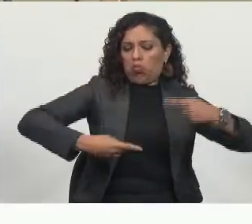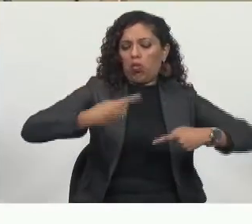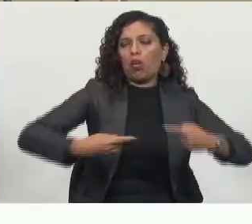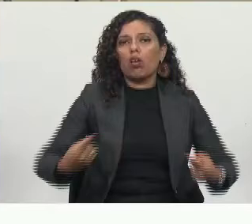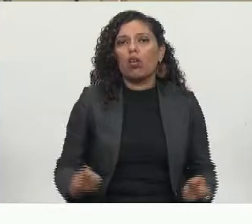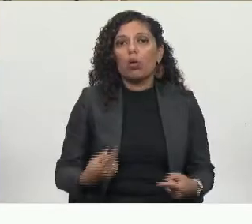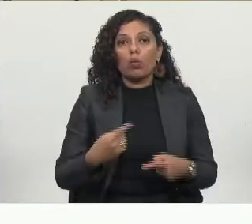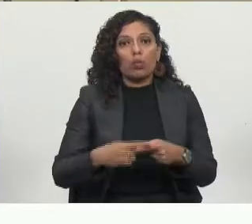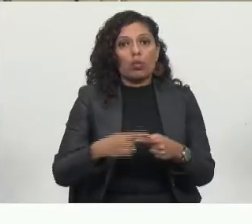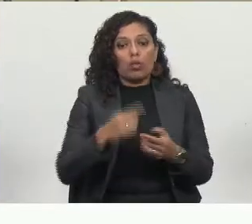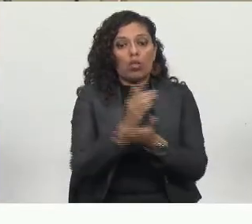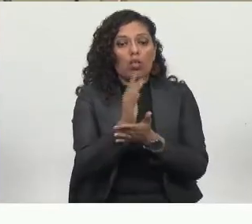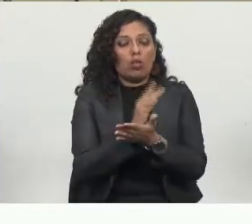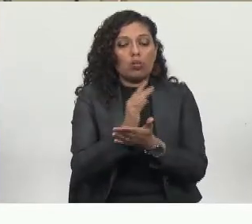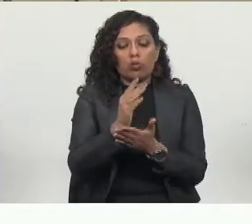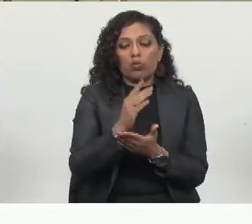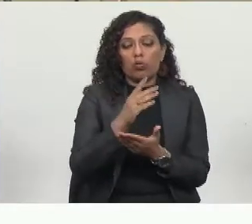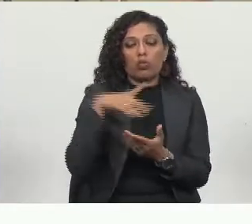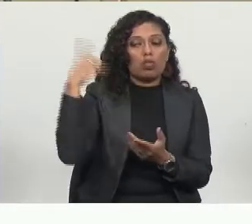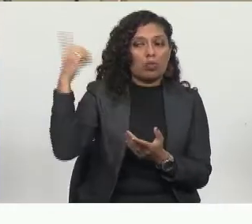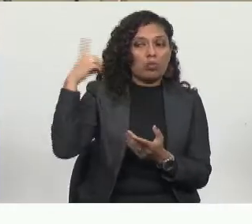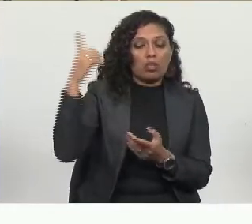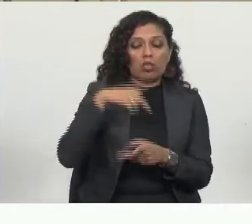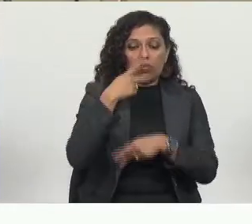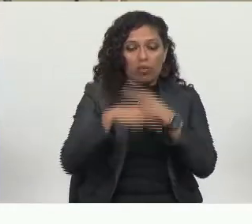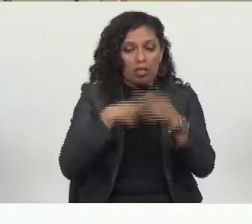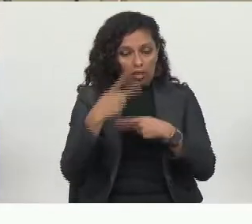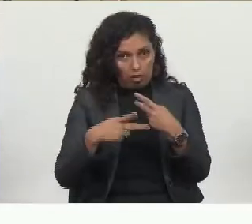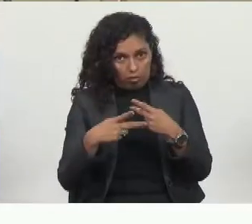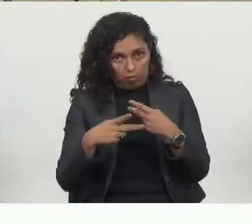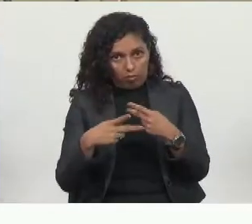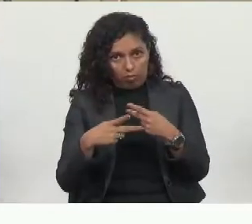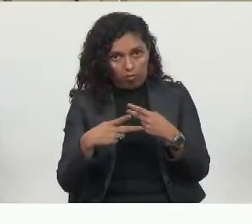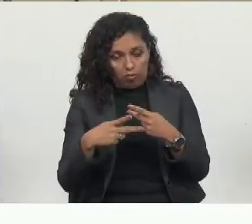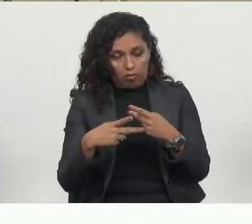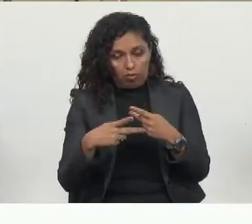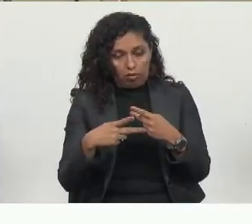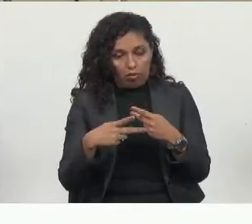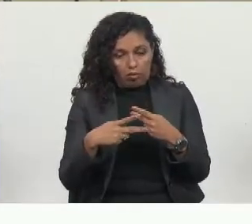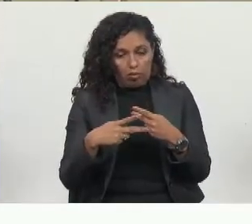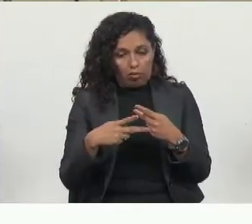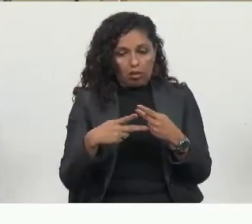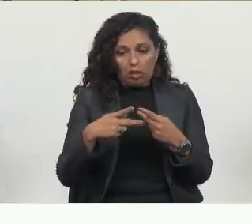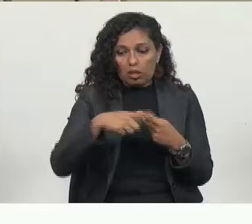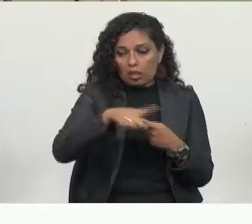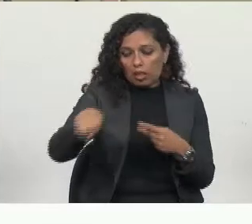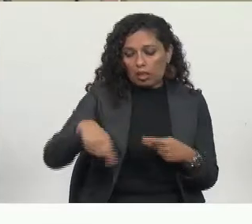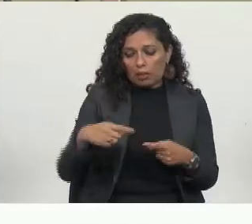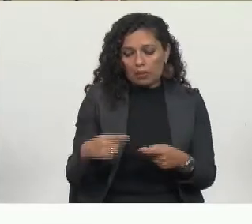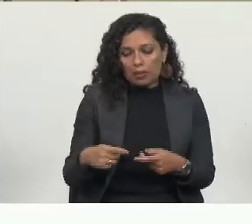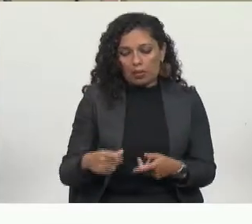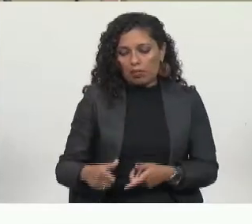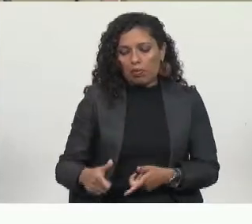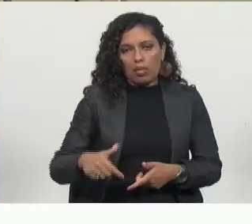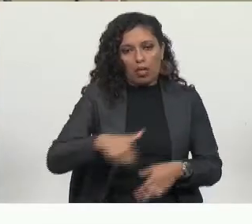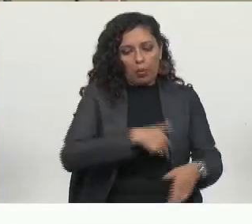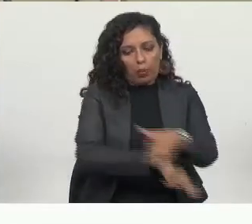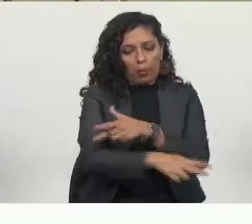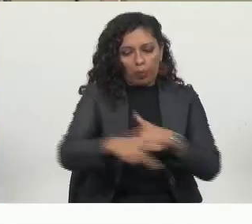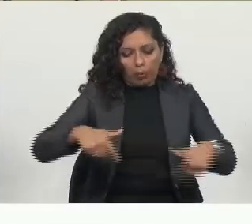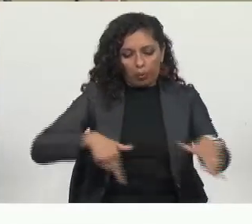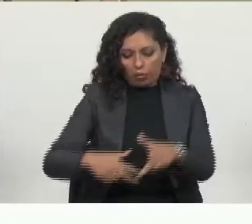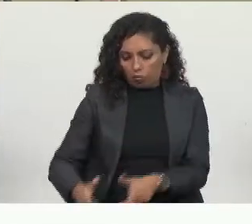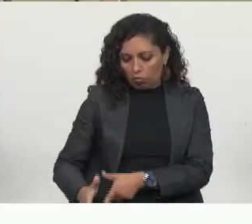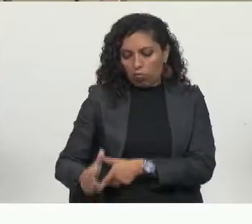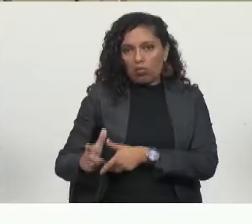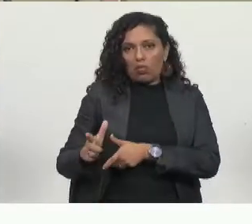não concordaram que seus pares possam andar armados. Ora, senhores, quem não